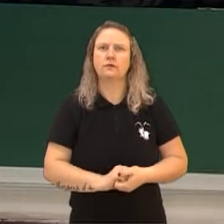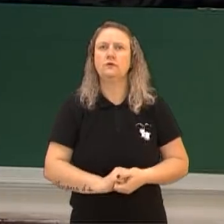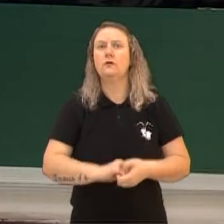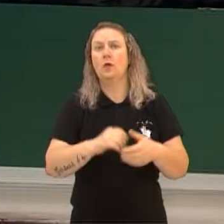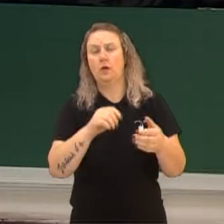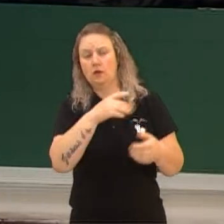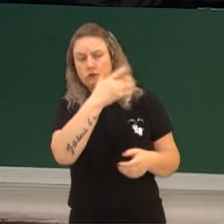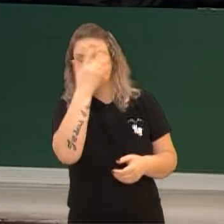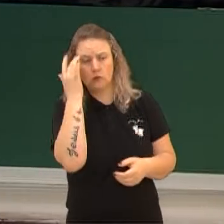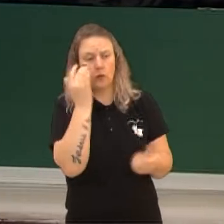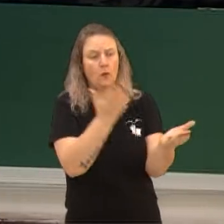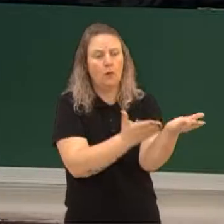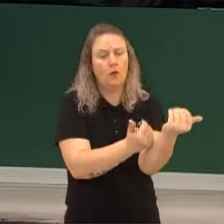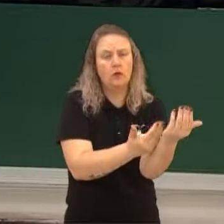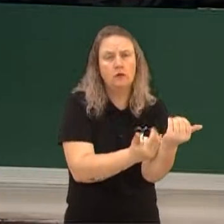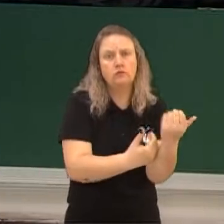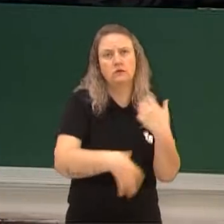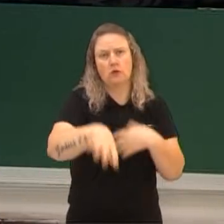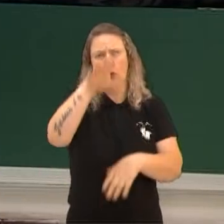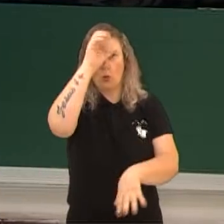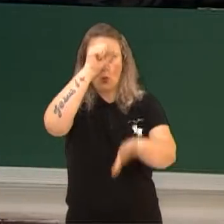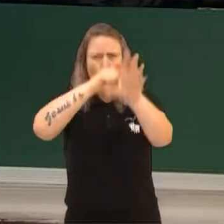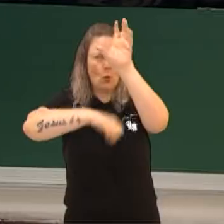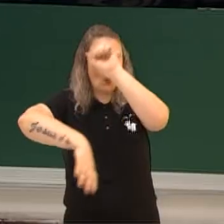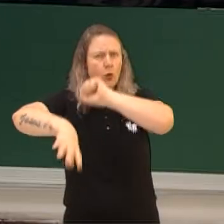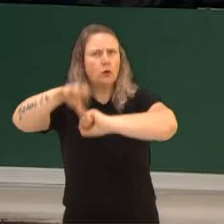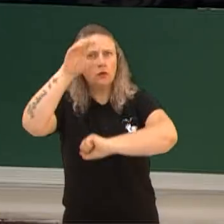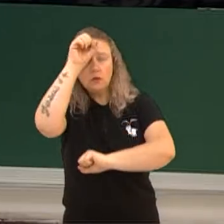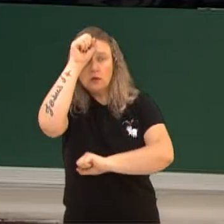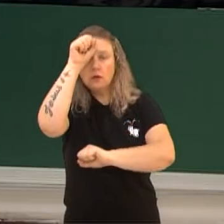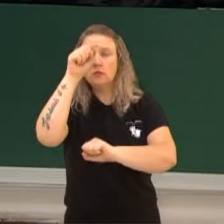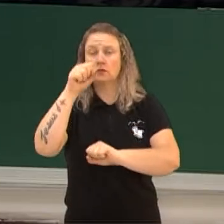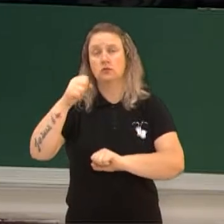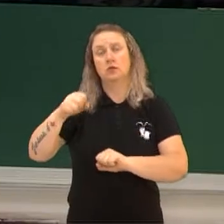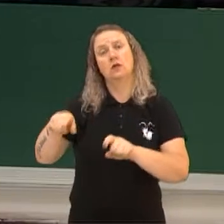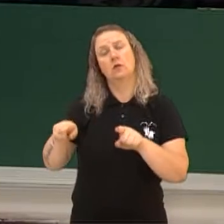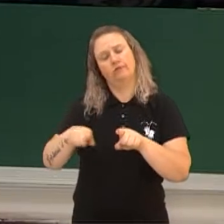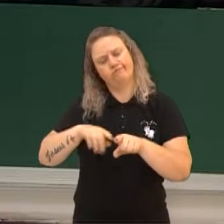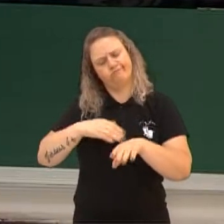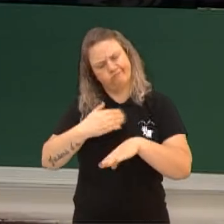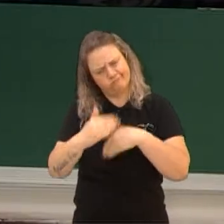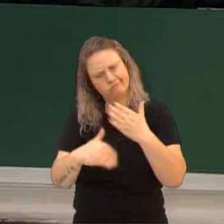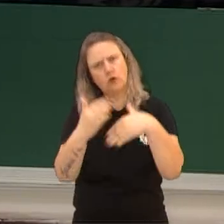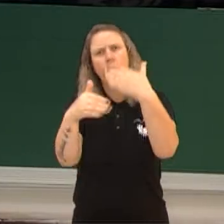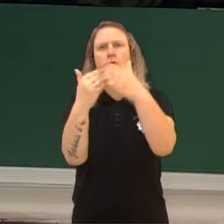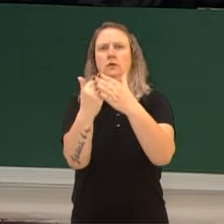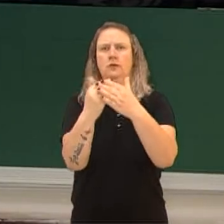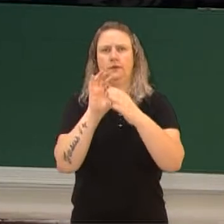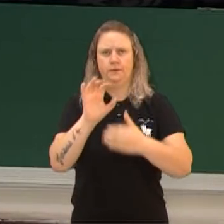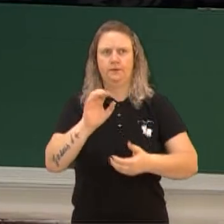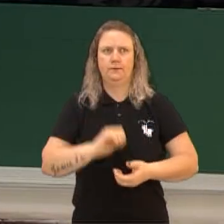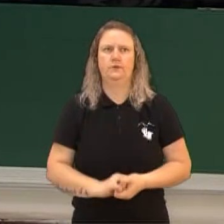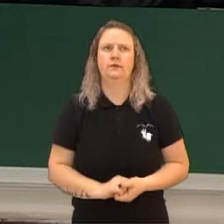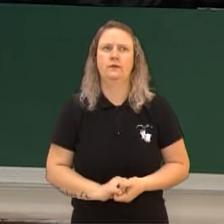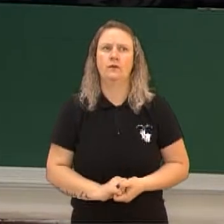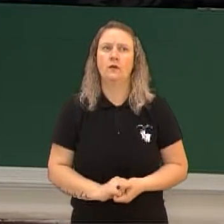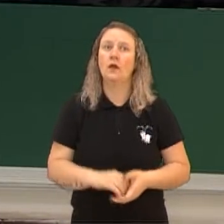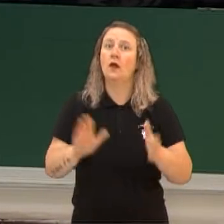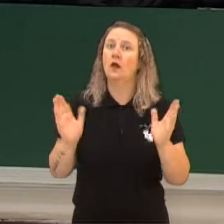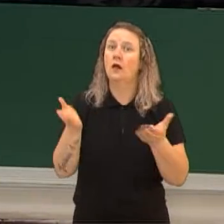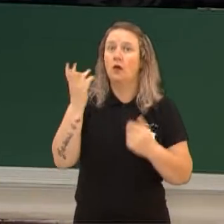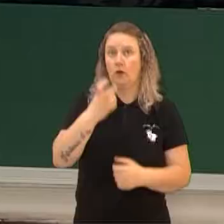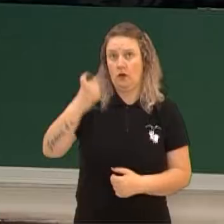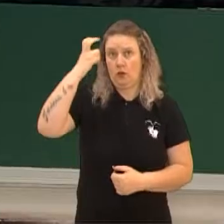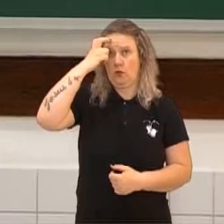mais novos geralmente vão aprendendo, e aí nós formamos assim as culturas eruditas. Já a